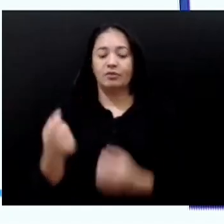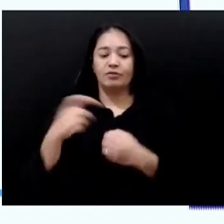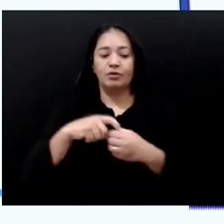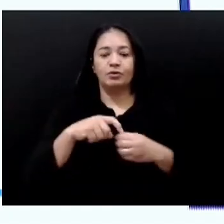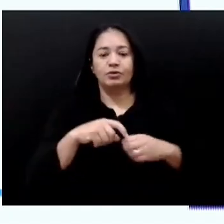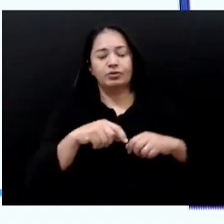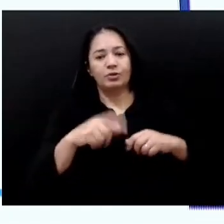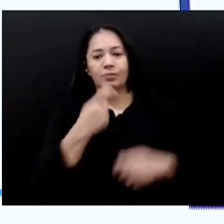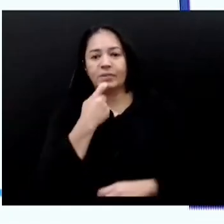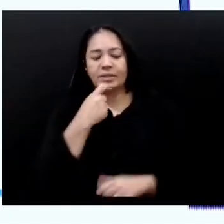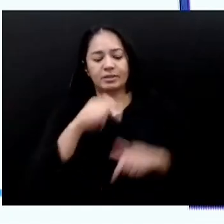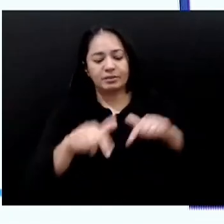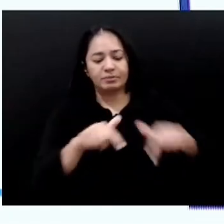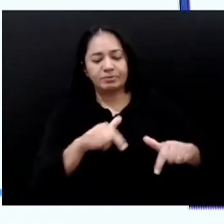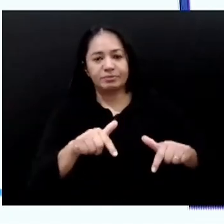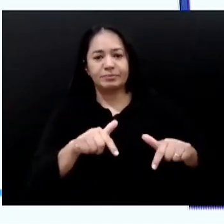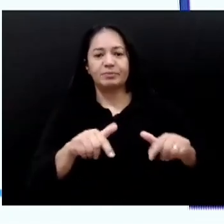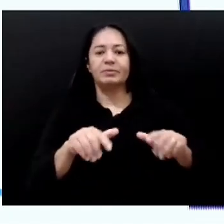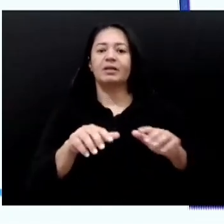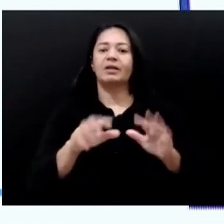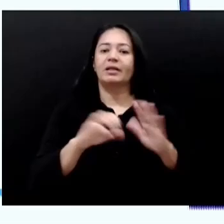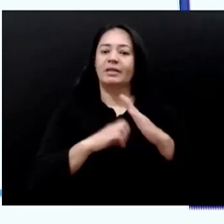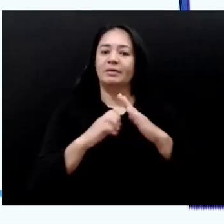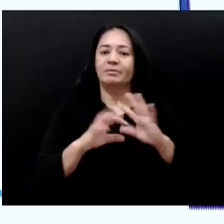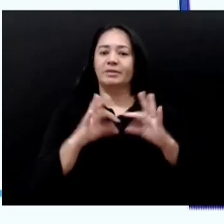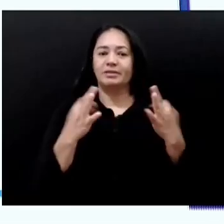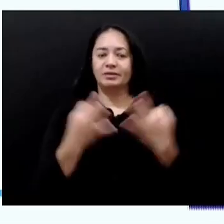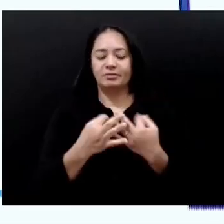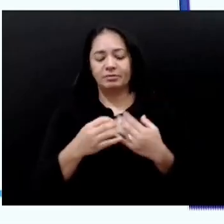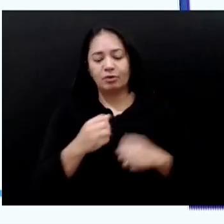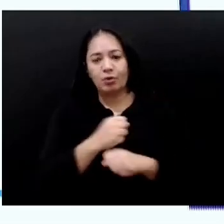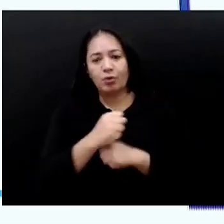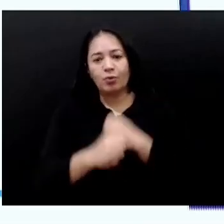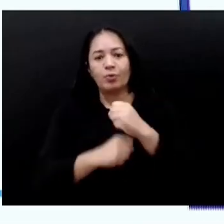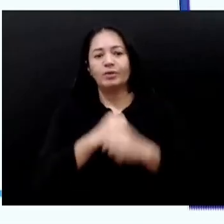financeiro. Logo no ano seguinte, inspirado por um hobby,